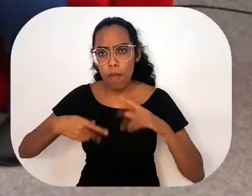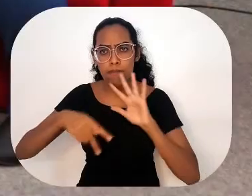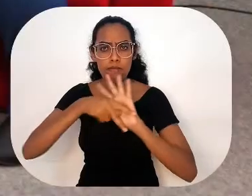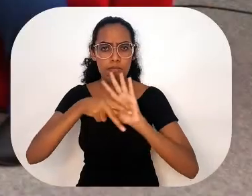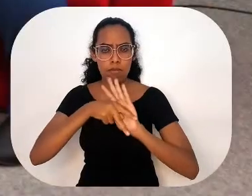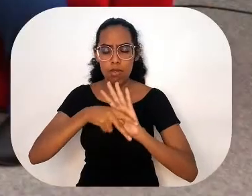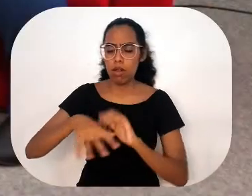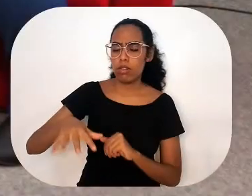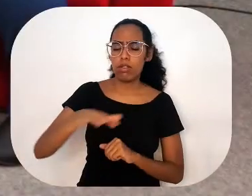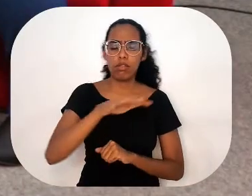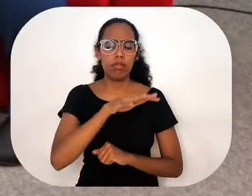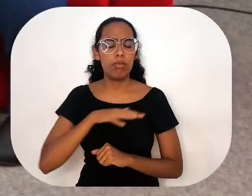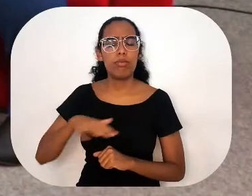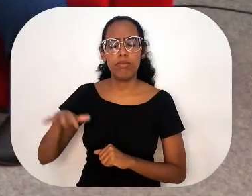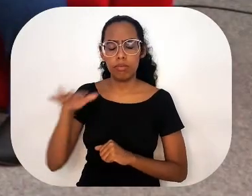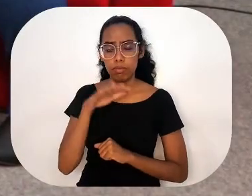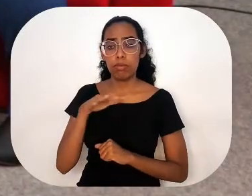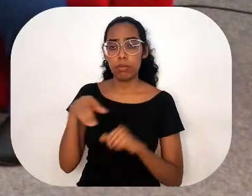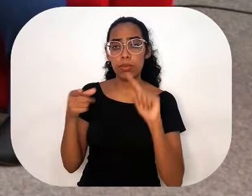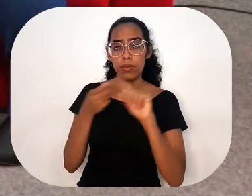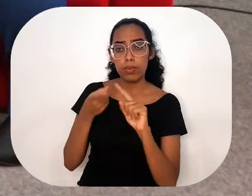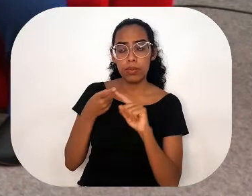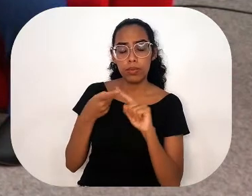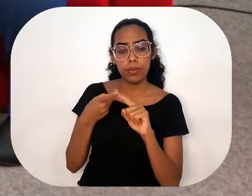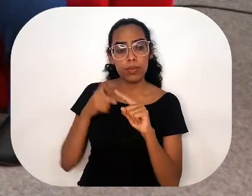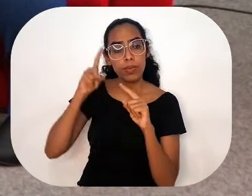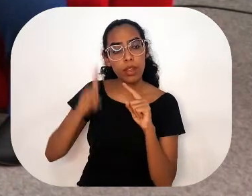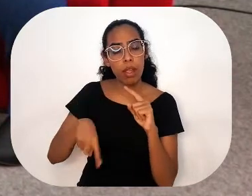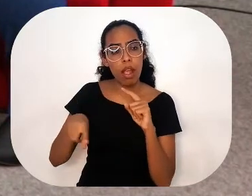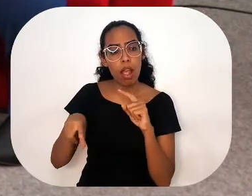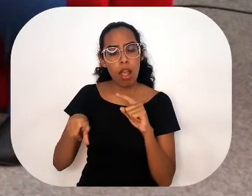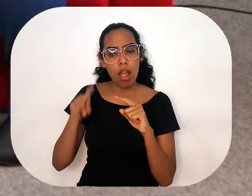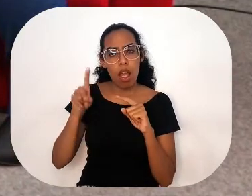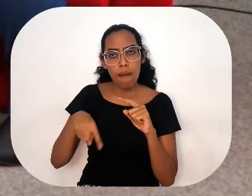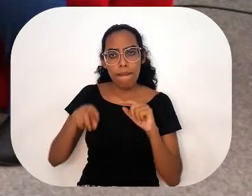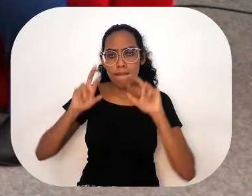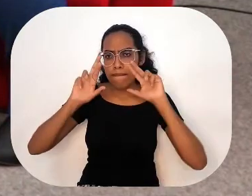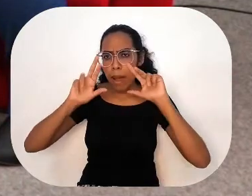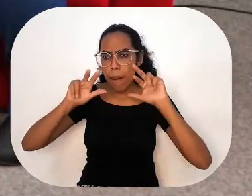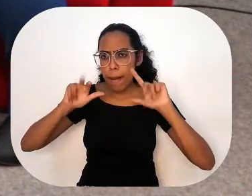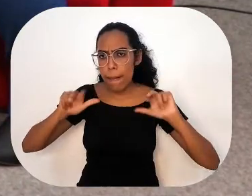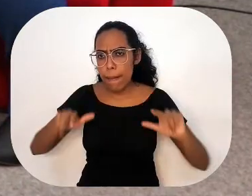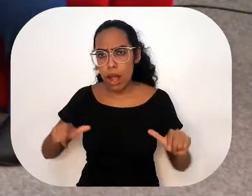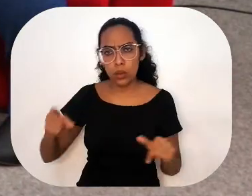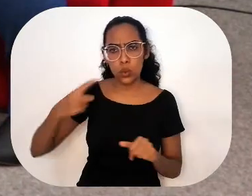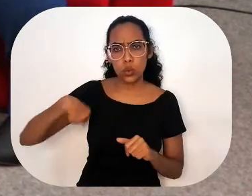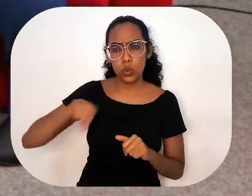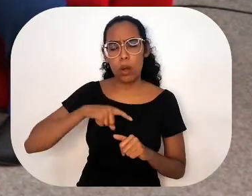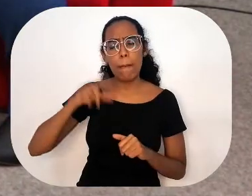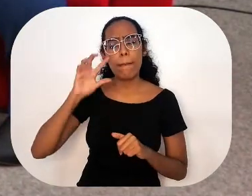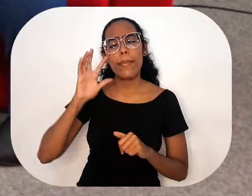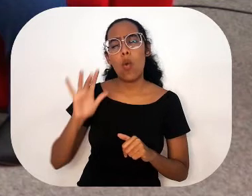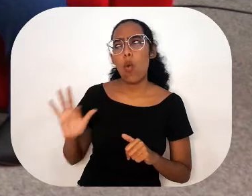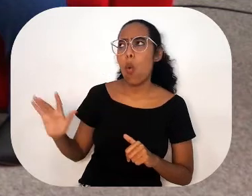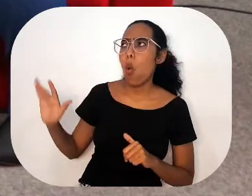conhecimento humano de maneira geral e não deixa também de ser de ser uma forma diversa diferente